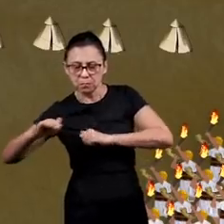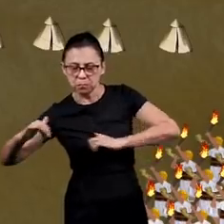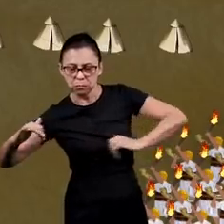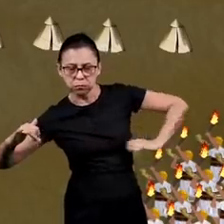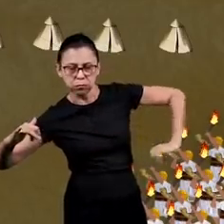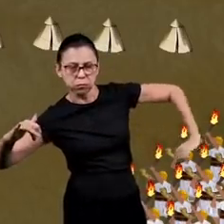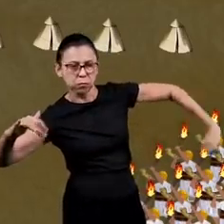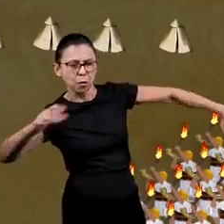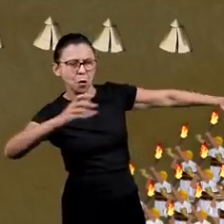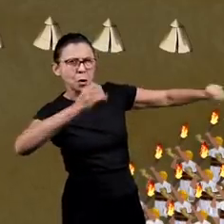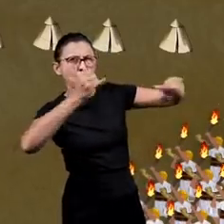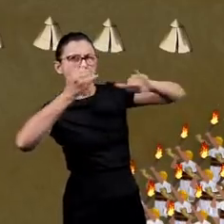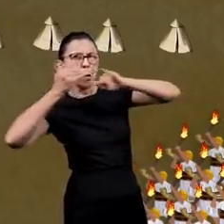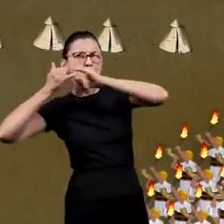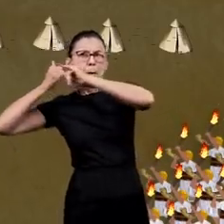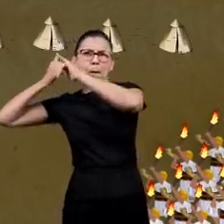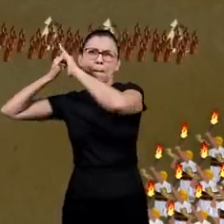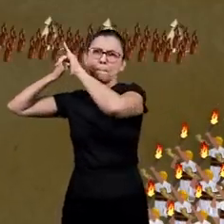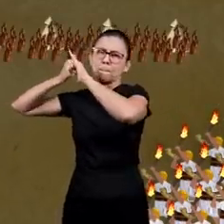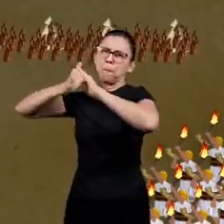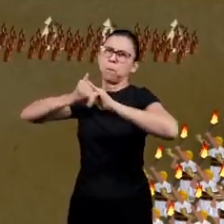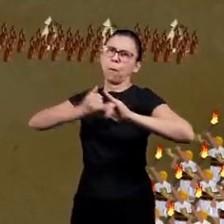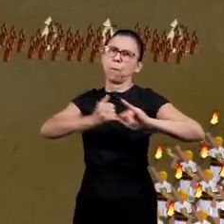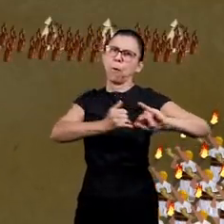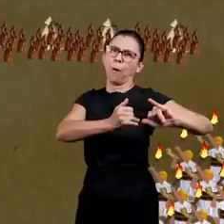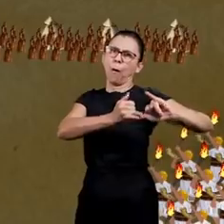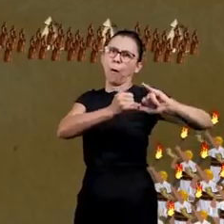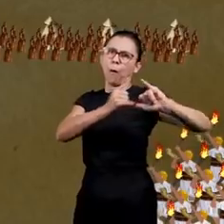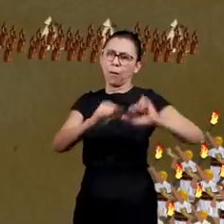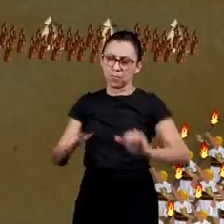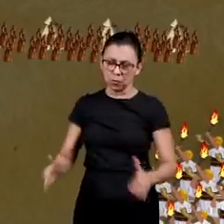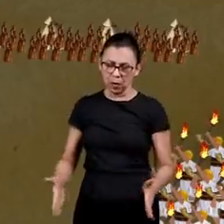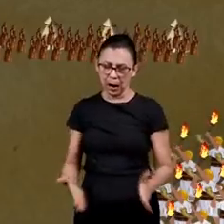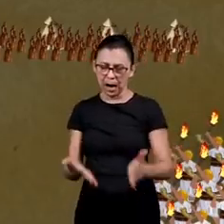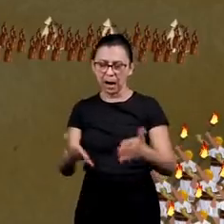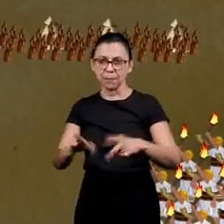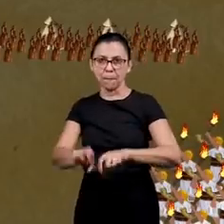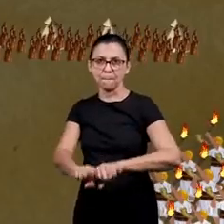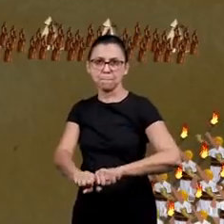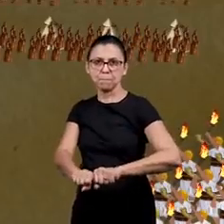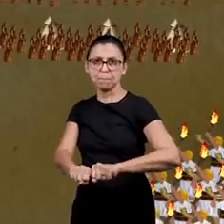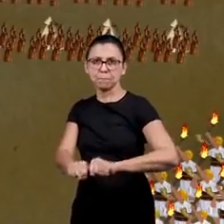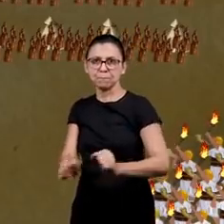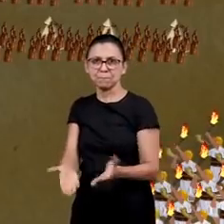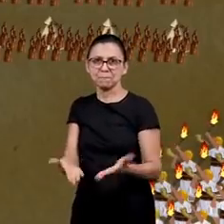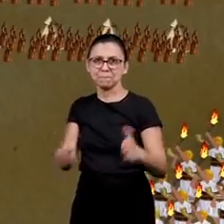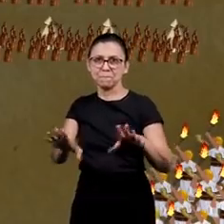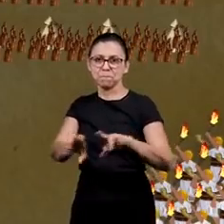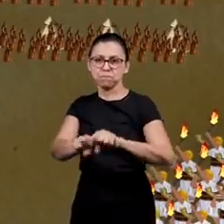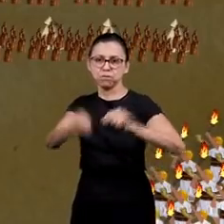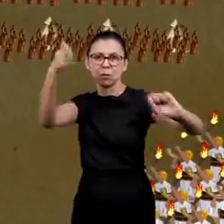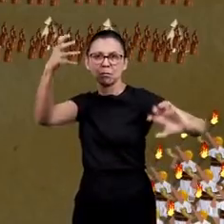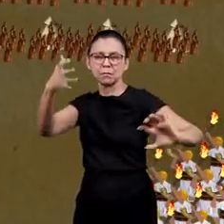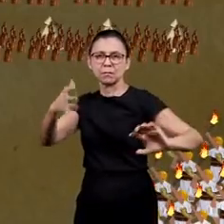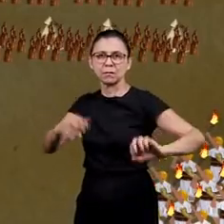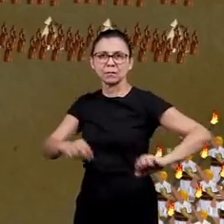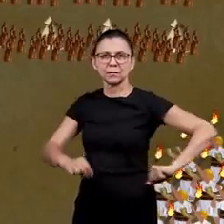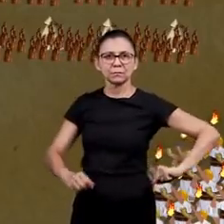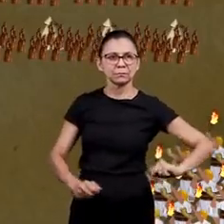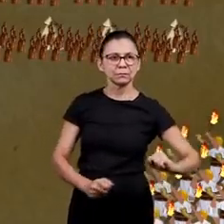buzina, quebraram o cântaro de barro, a tocha resplandeceu e eles